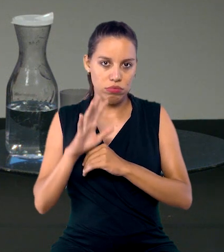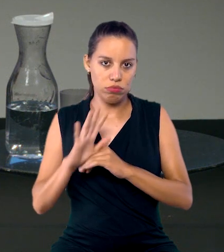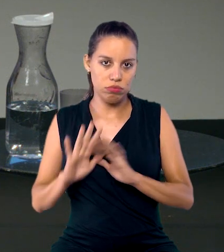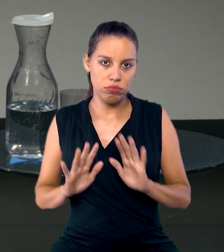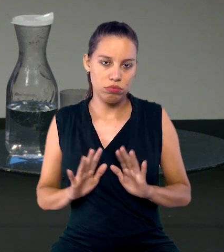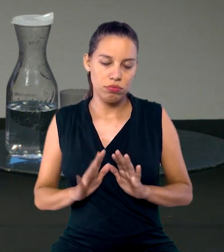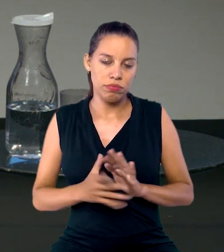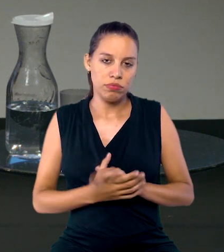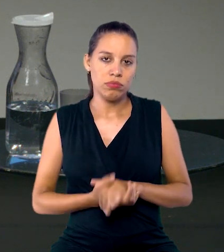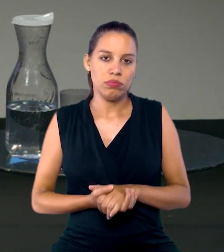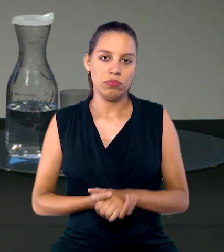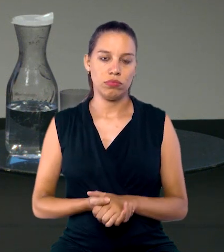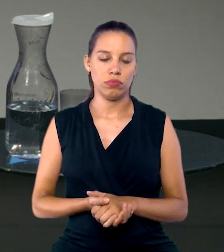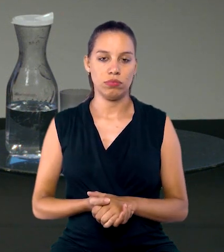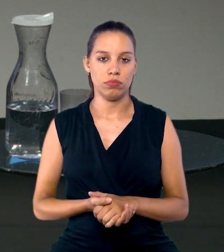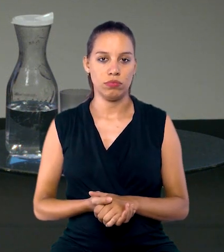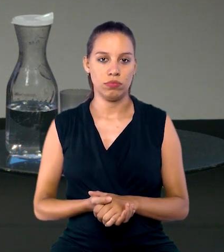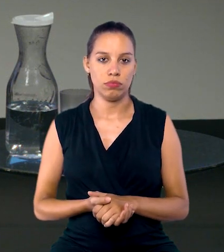40.